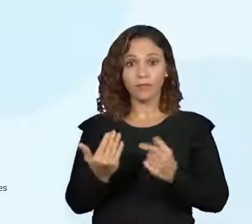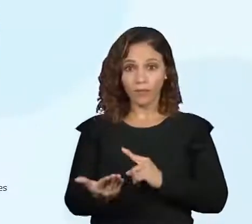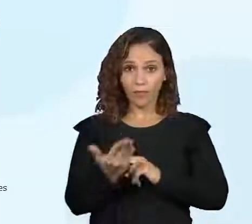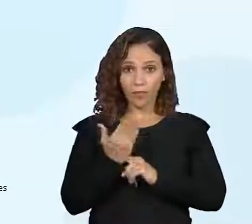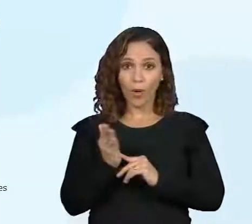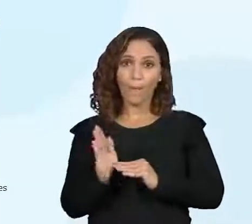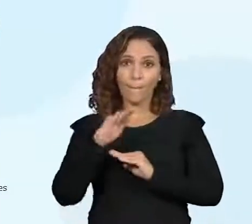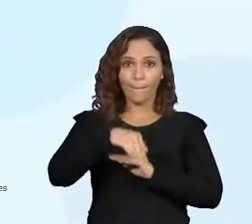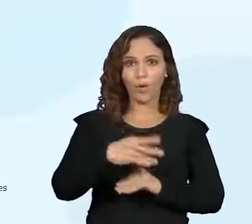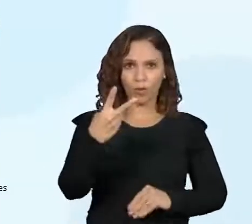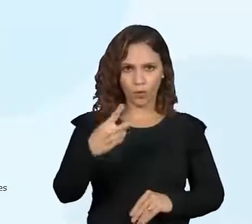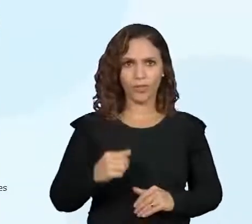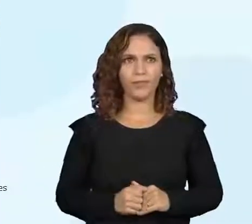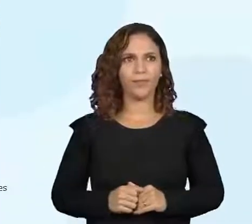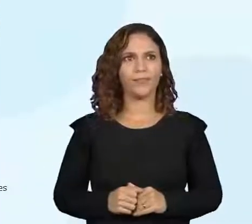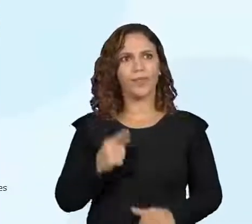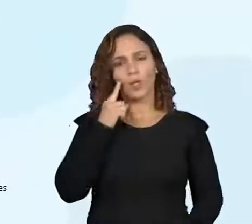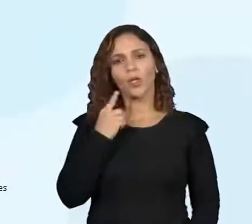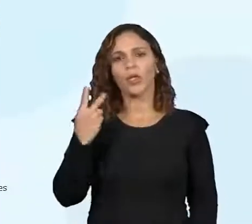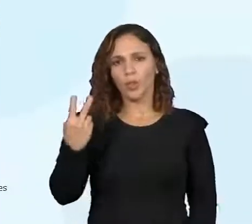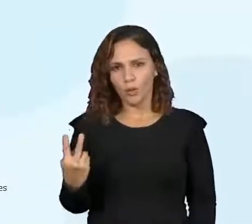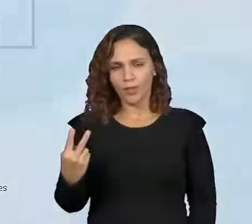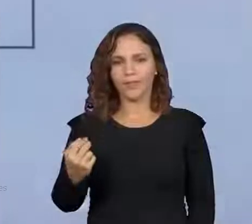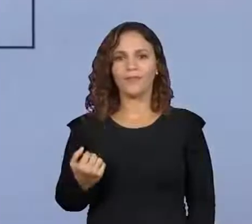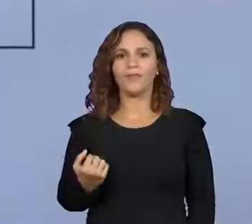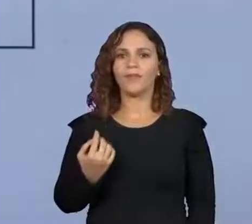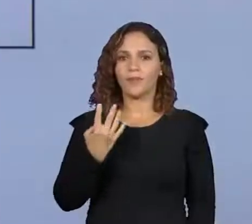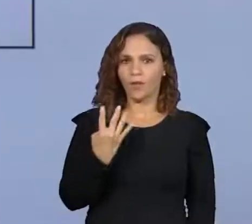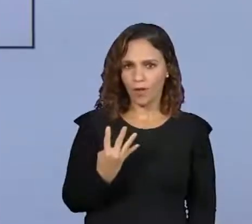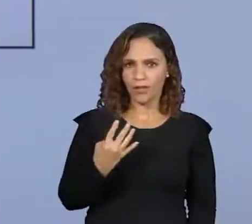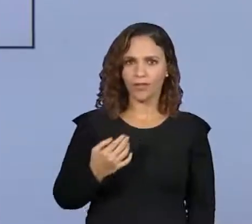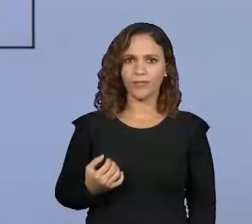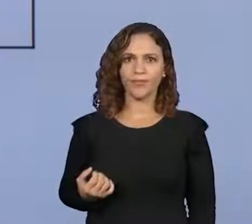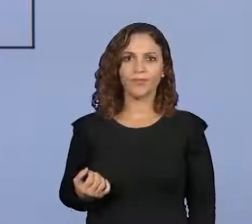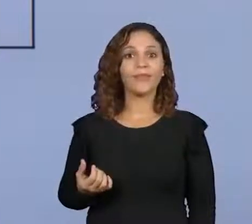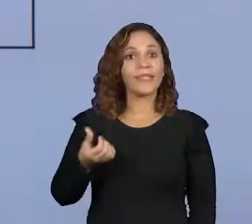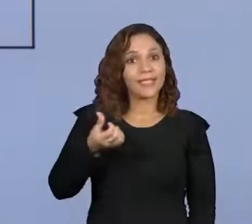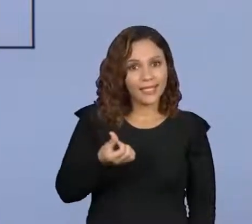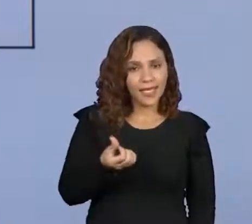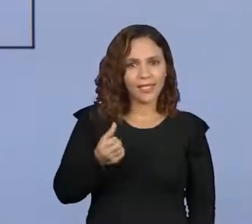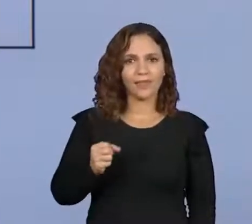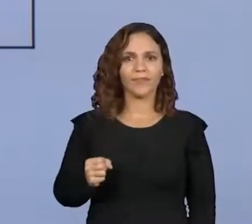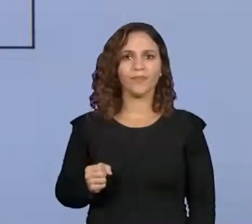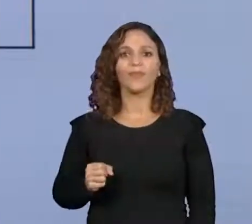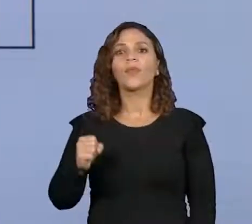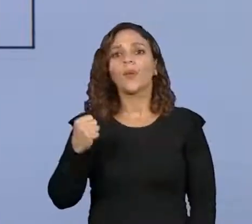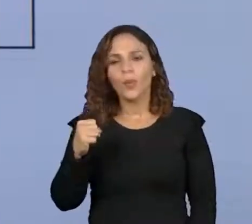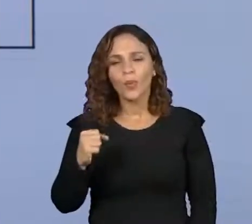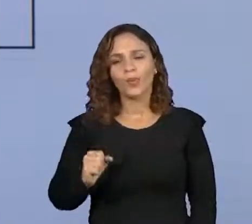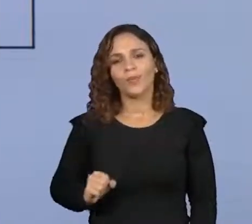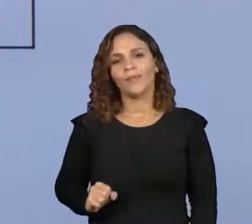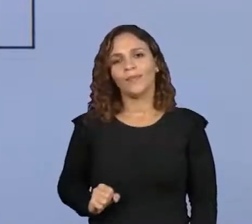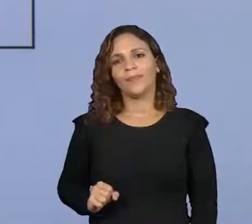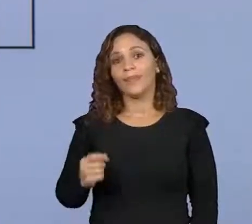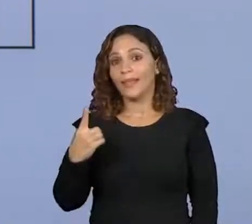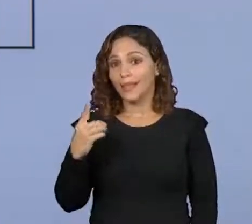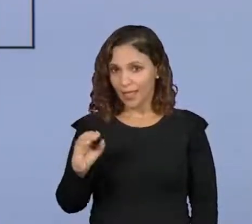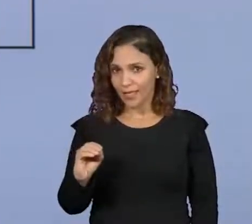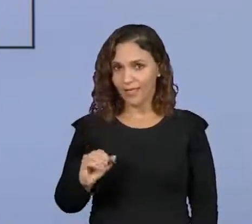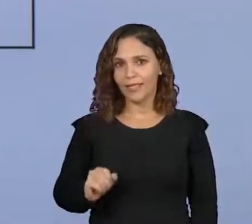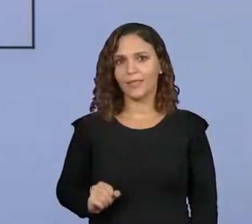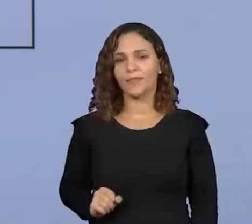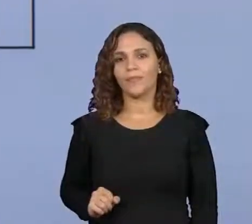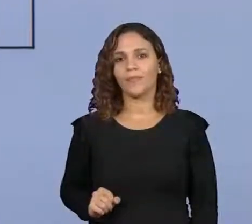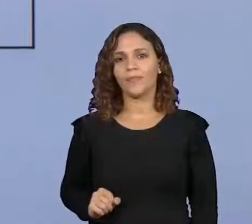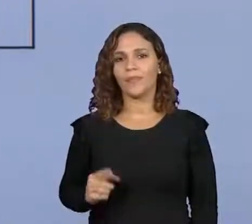2. 2, 4, 6, 8,